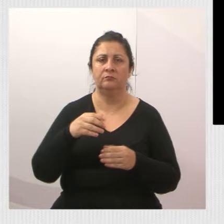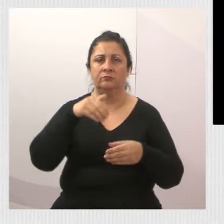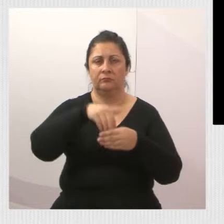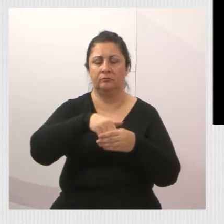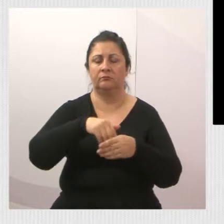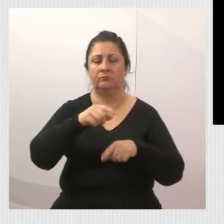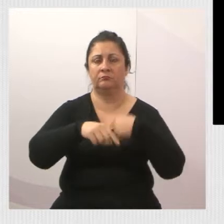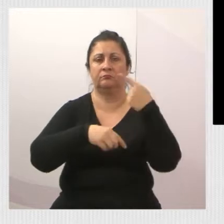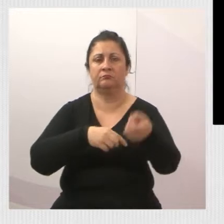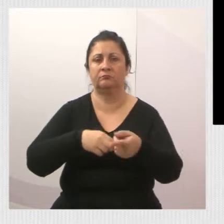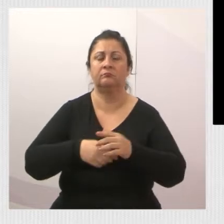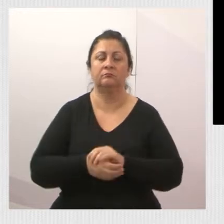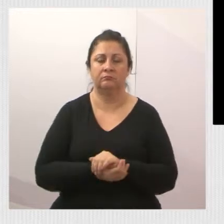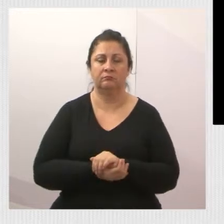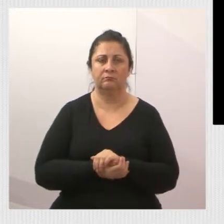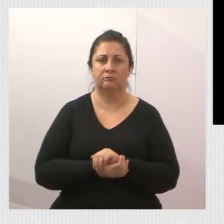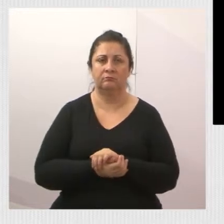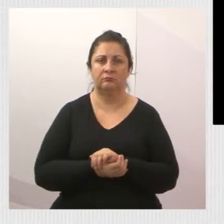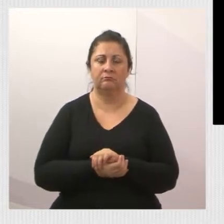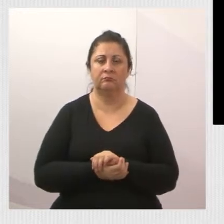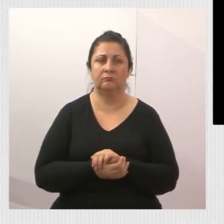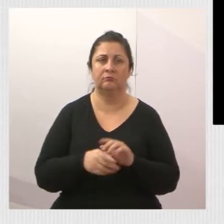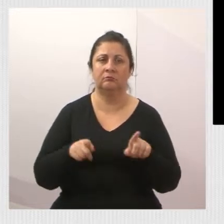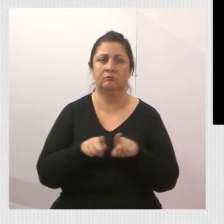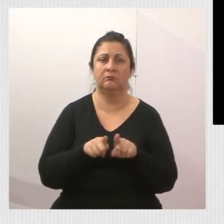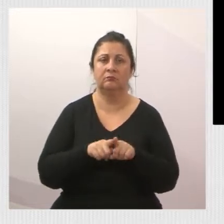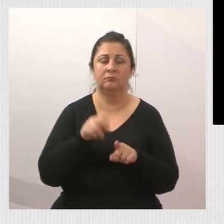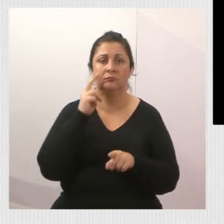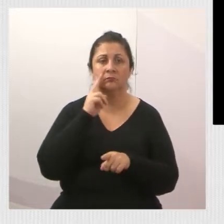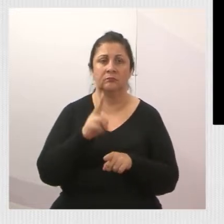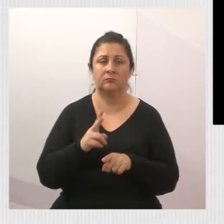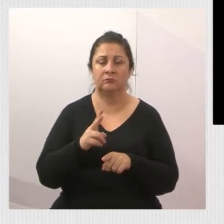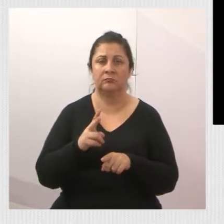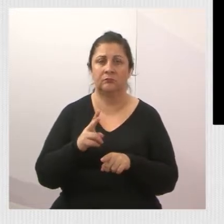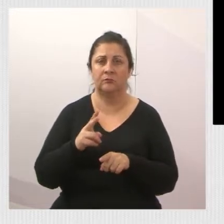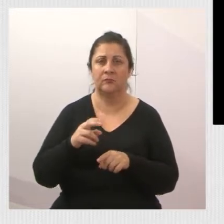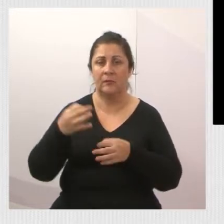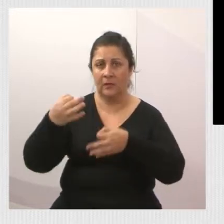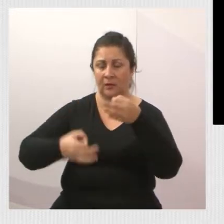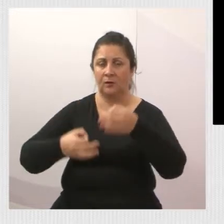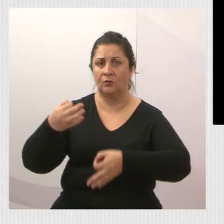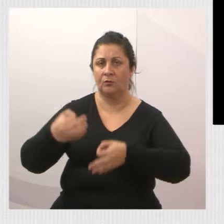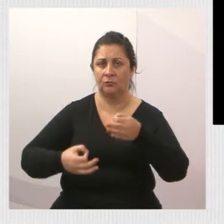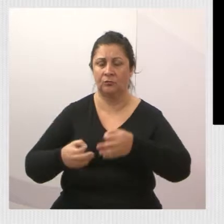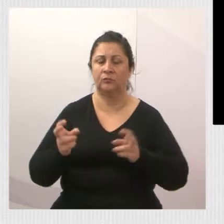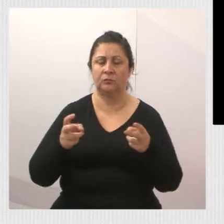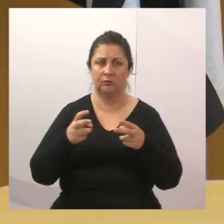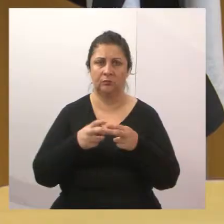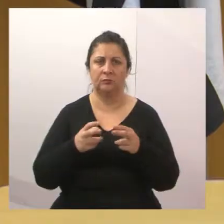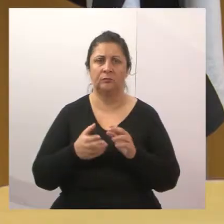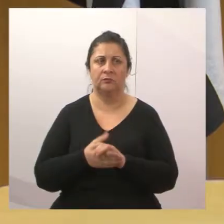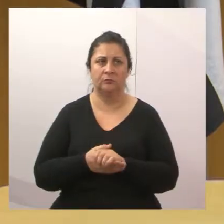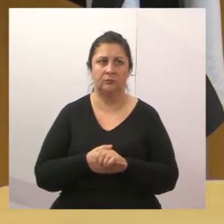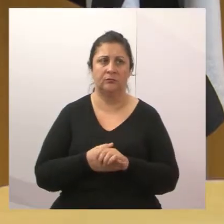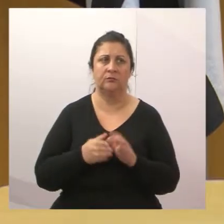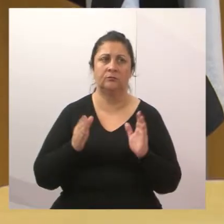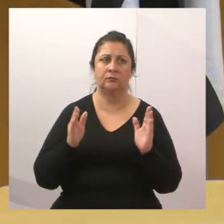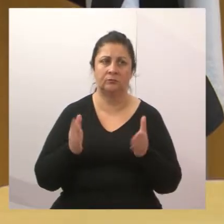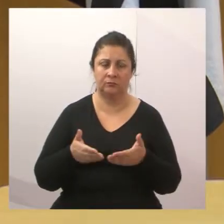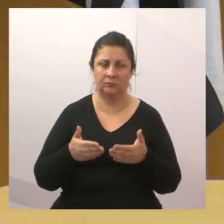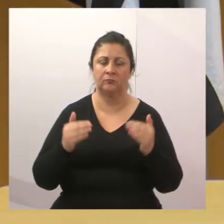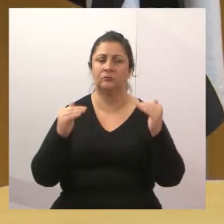segundo momento. Observando também que a Consultoria Jurídica Legislativa da Câmara Municipal emitiu o